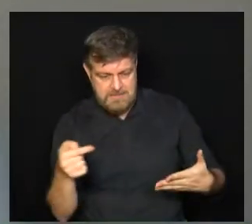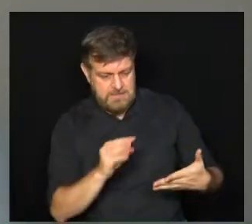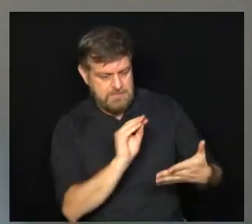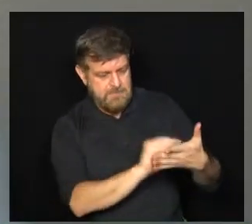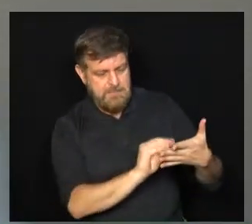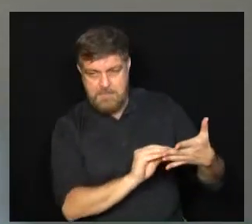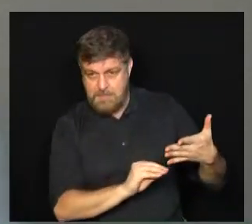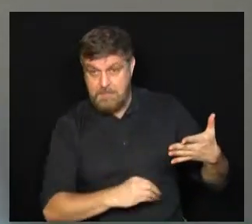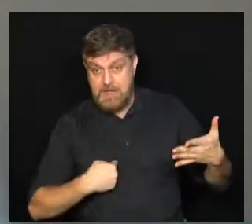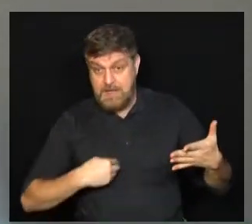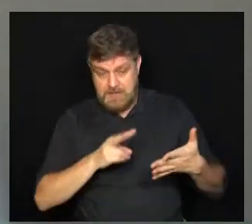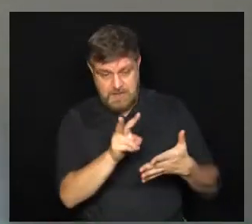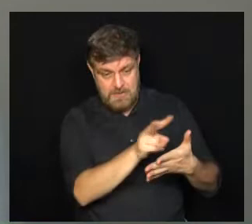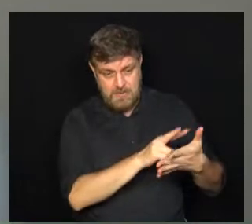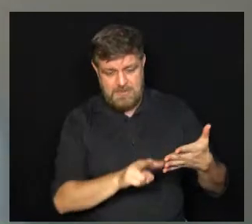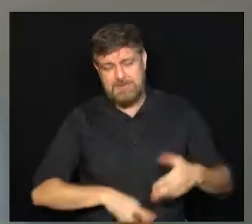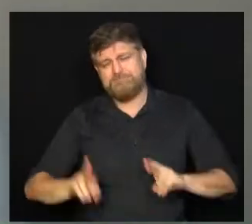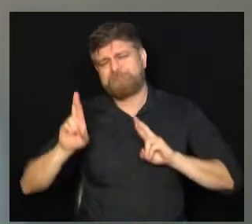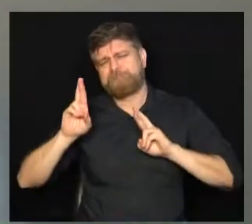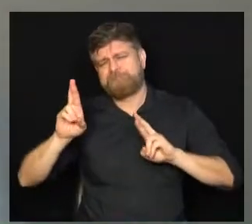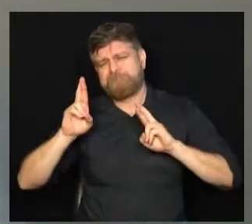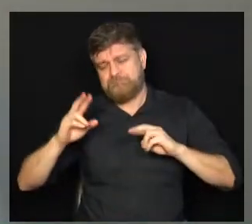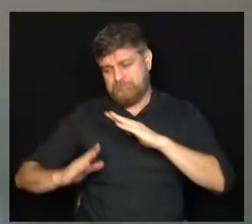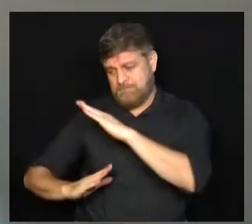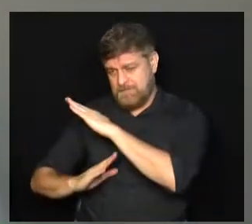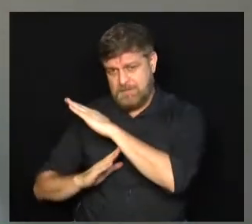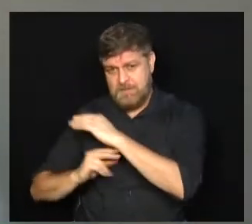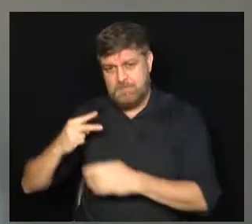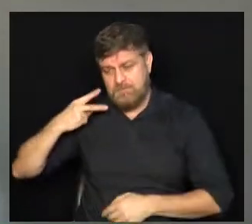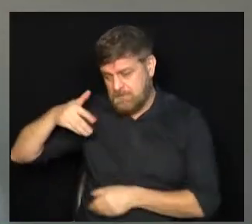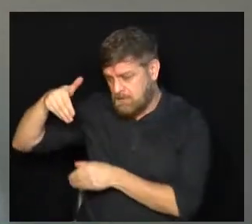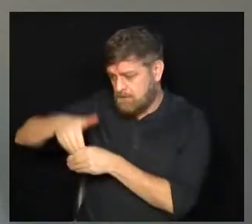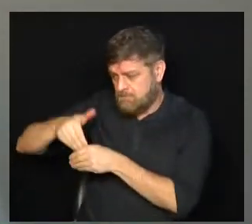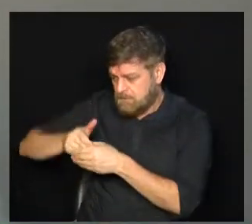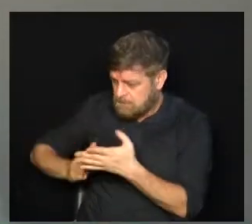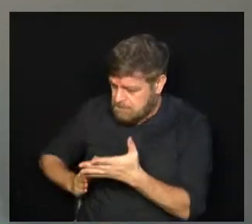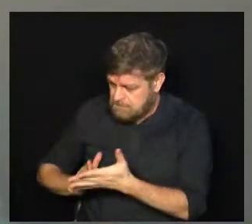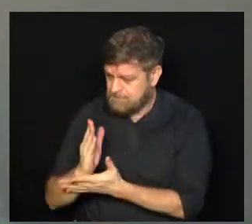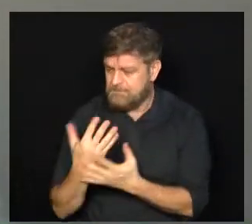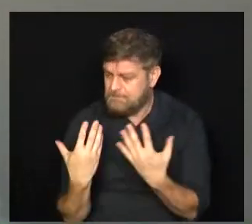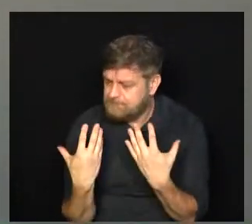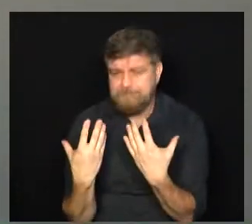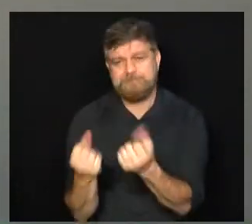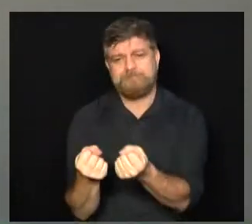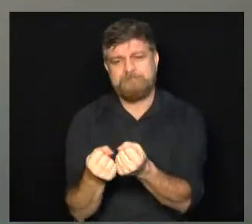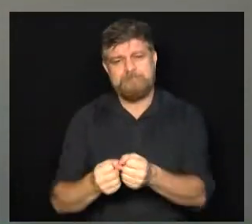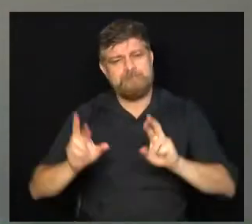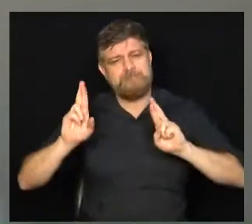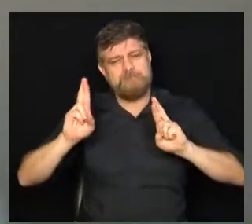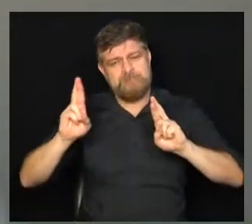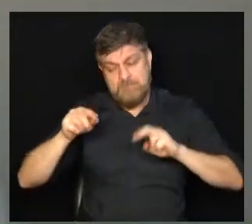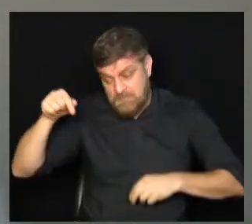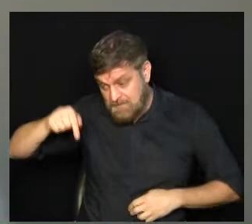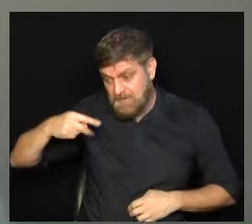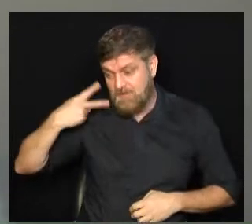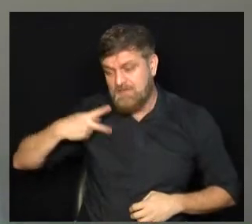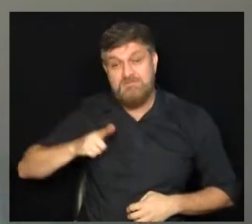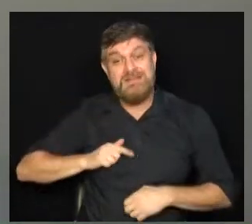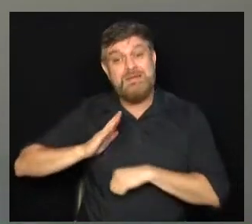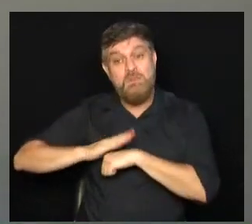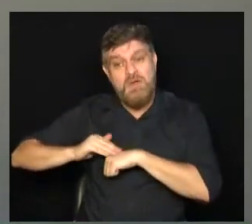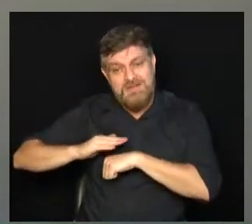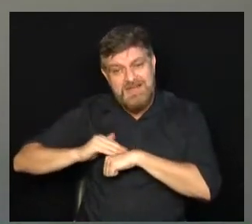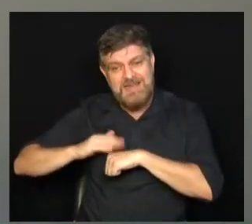E que eu espero em plenário e tenho certeza que será acolhido com muito carinho e